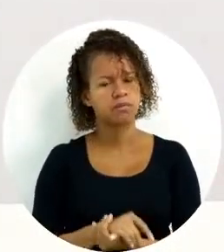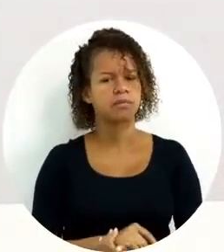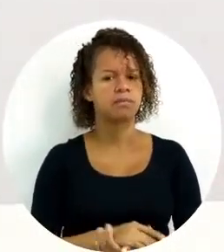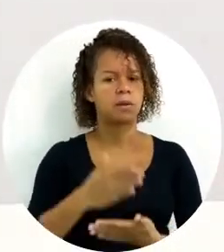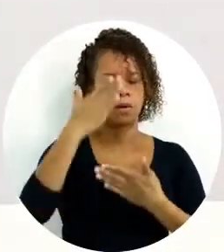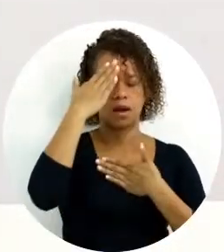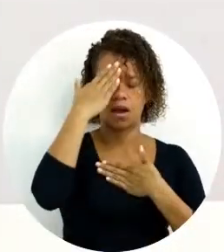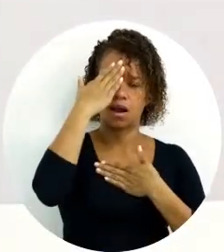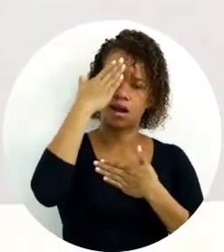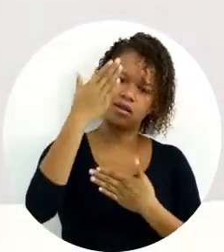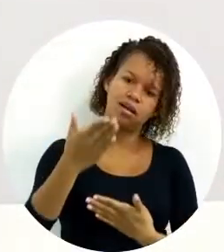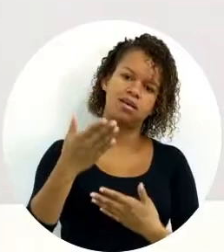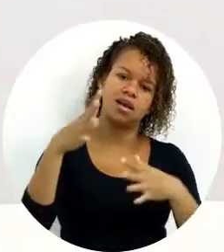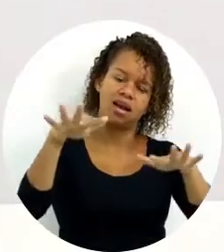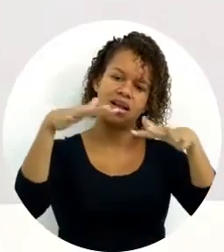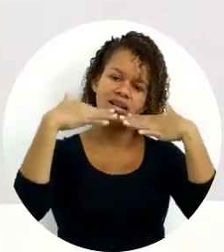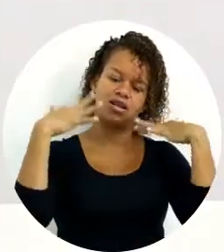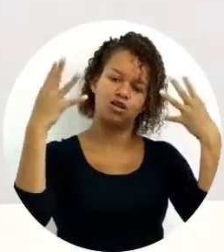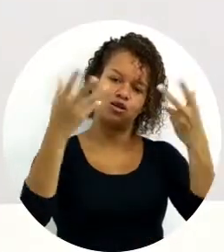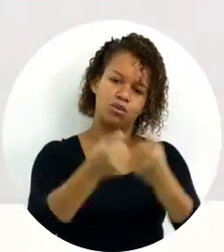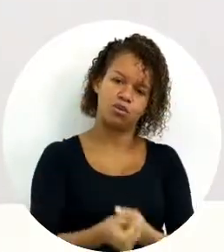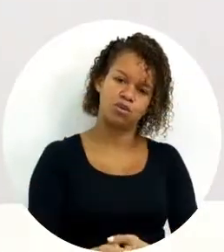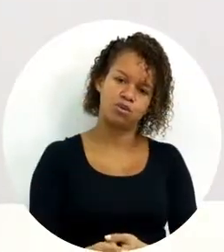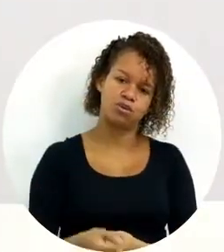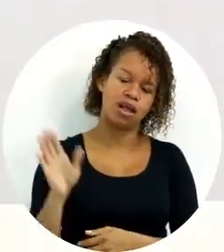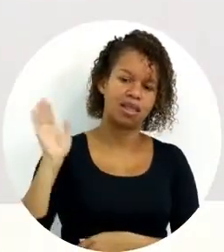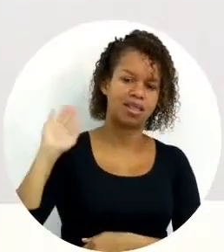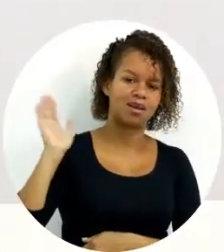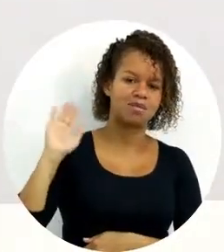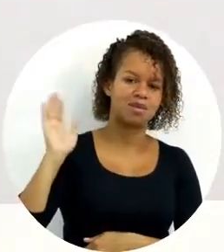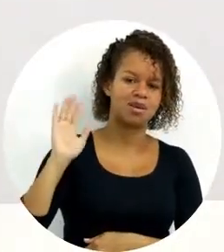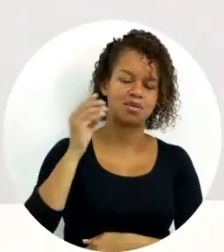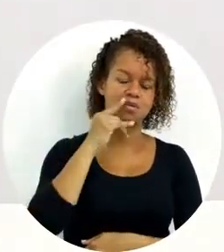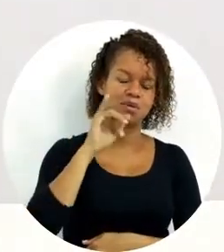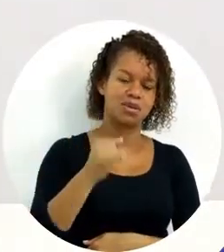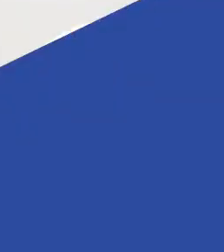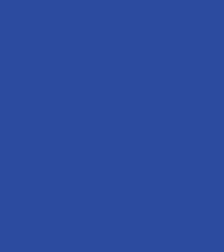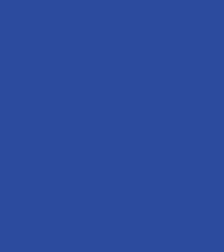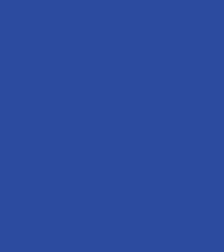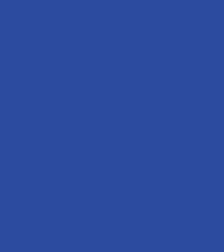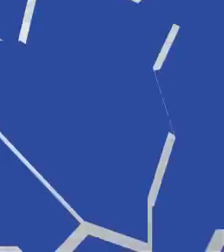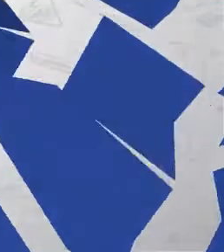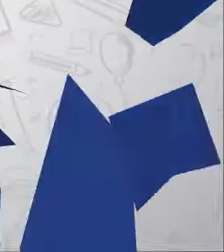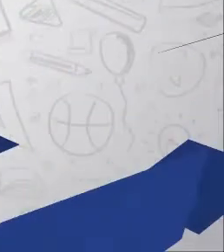Então, agradeço a atenção de todos e até uma próxima oportunidade.